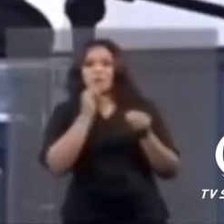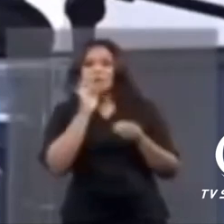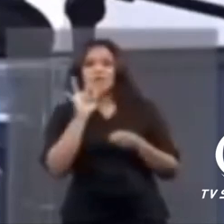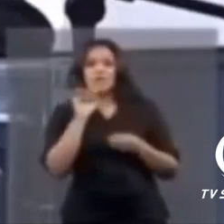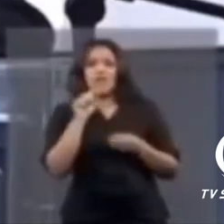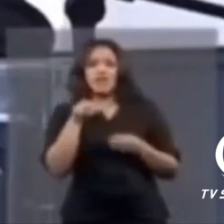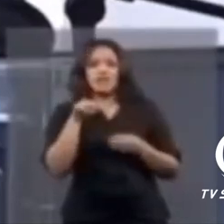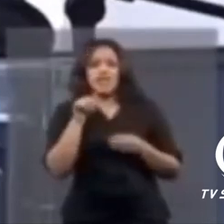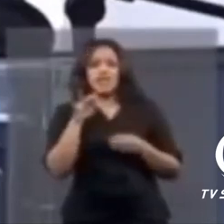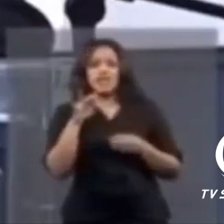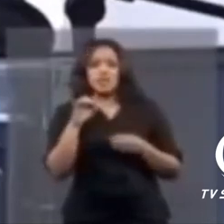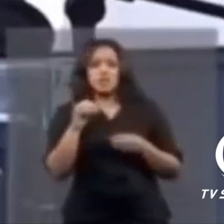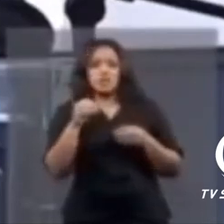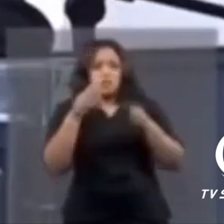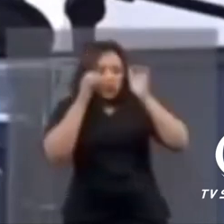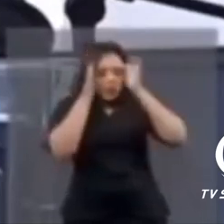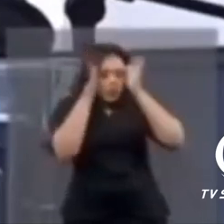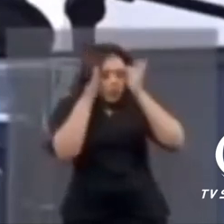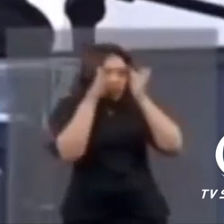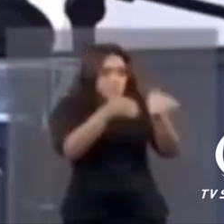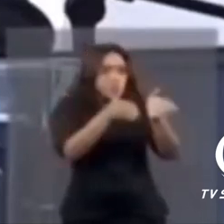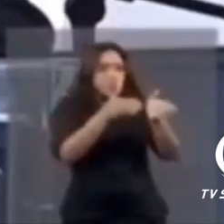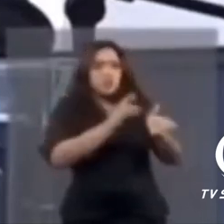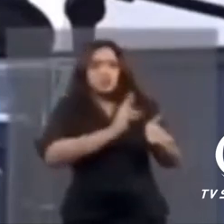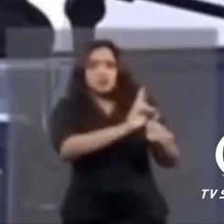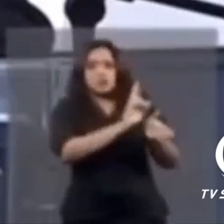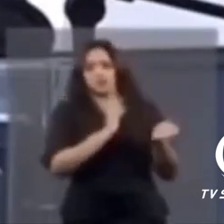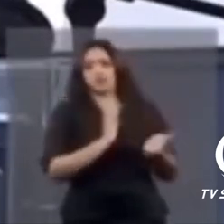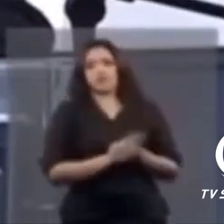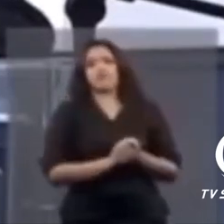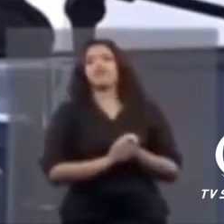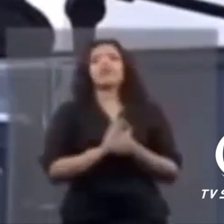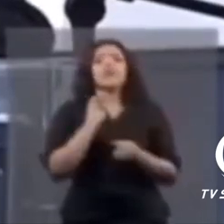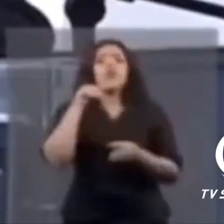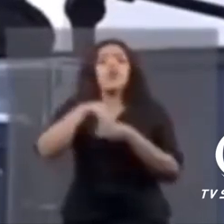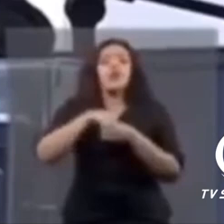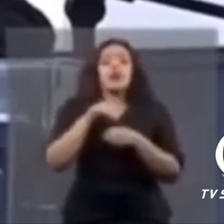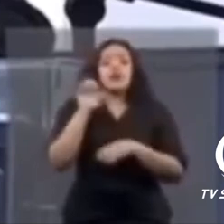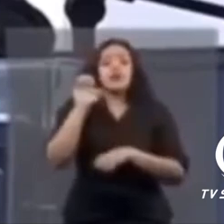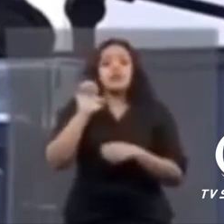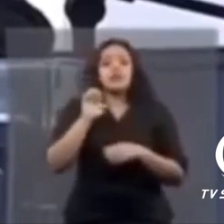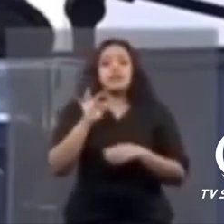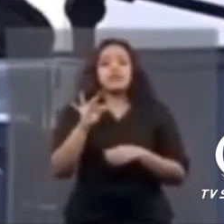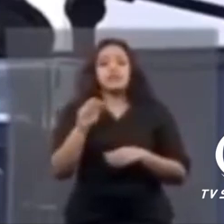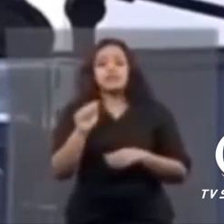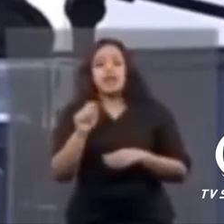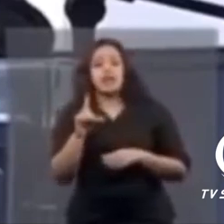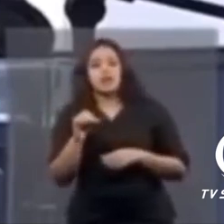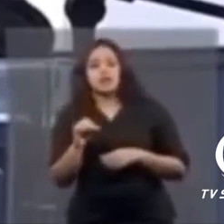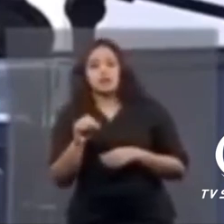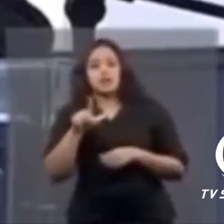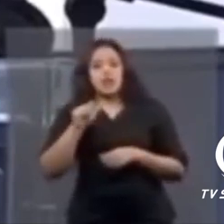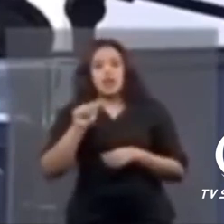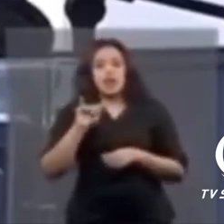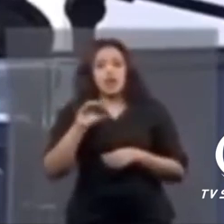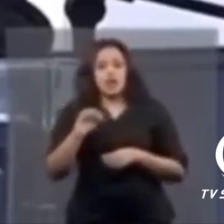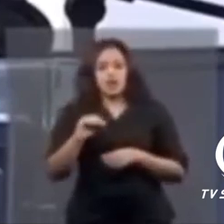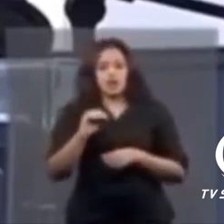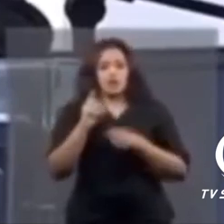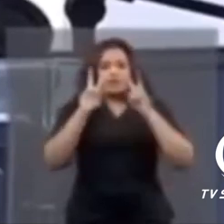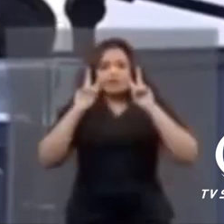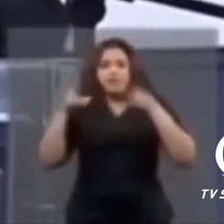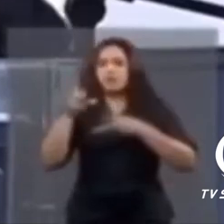ao utilizar a palavra no Supremo Tribunal Federal em Brasília Dom Ricardo em nome da conferência nacional dos bispos do